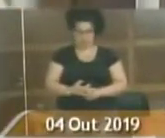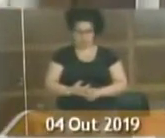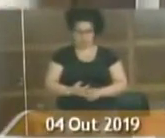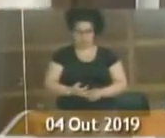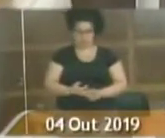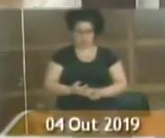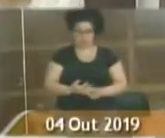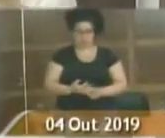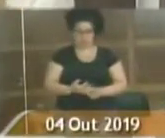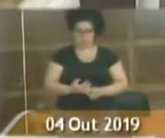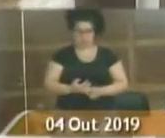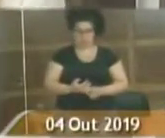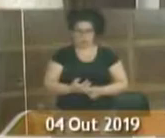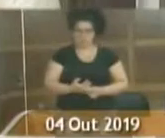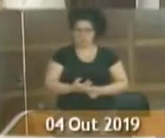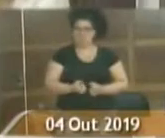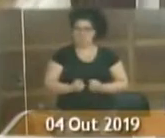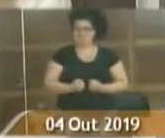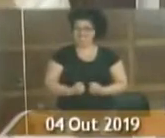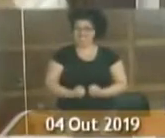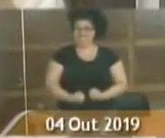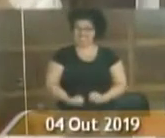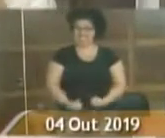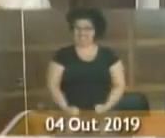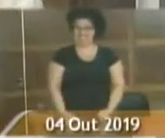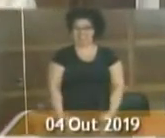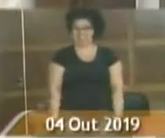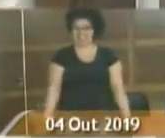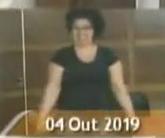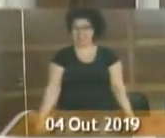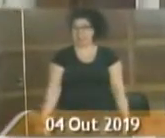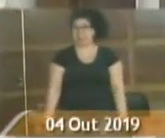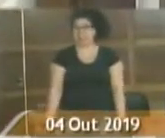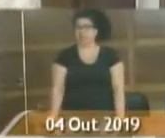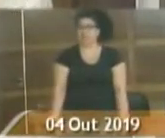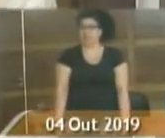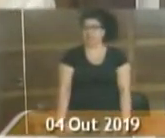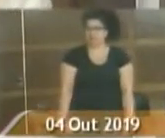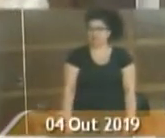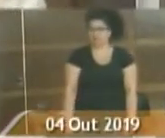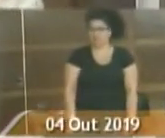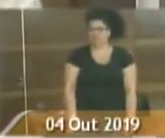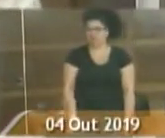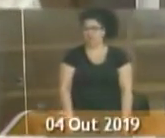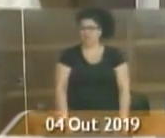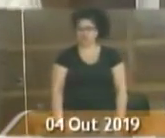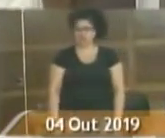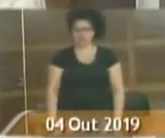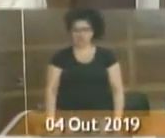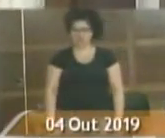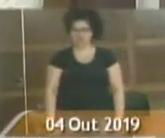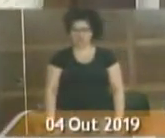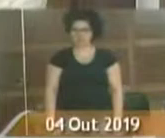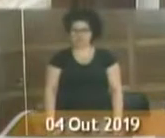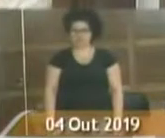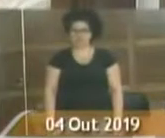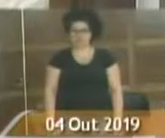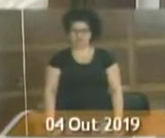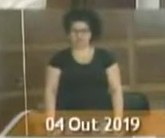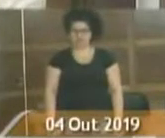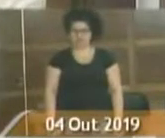escreve aí. Aí a gente tem que cremar esse animal, tá? Ele tem que ser cremado. Porque se a gente